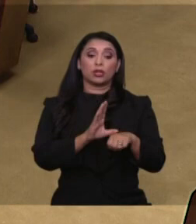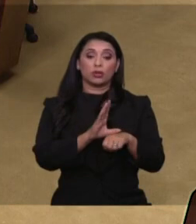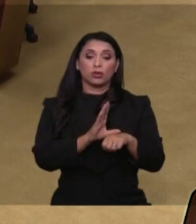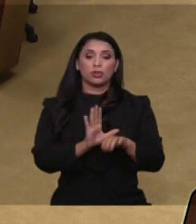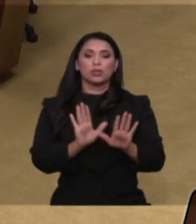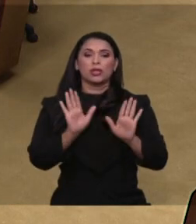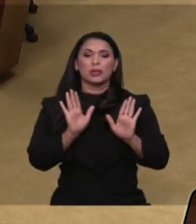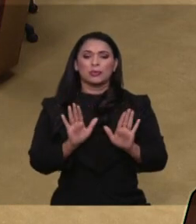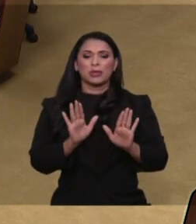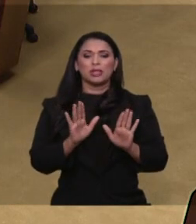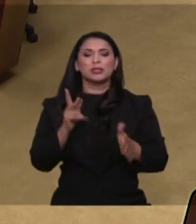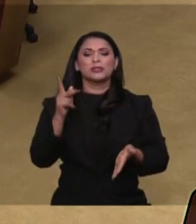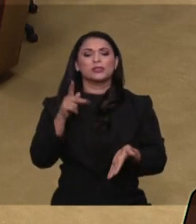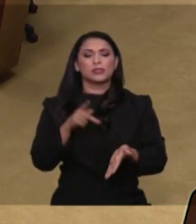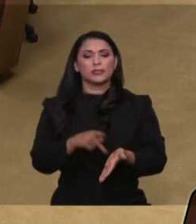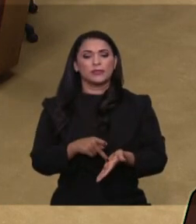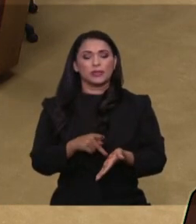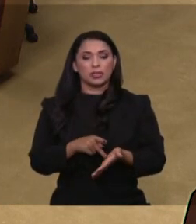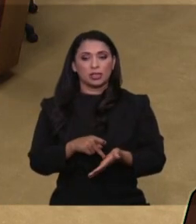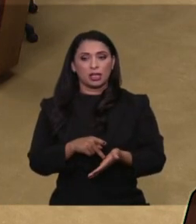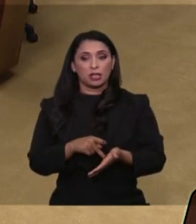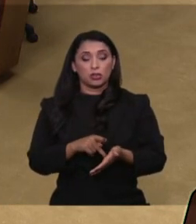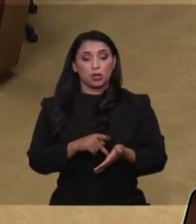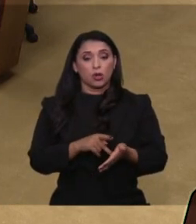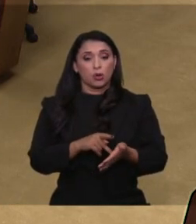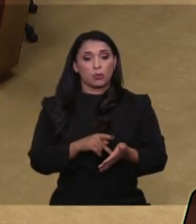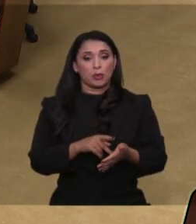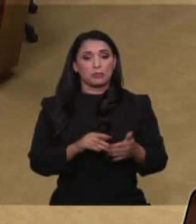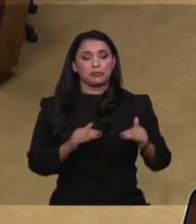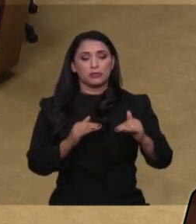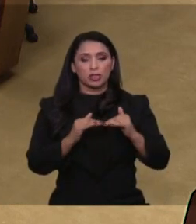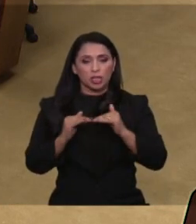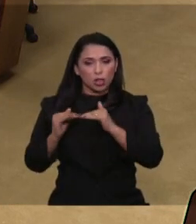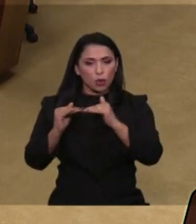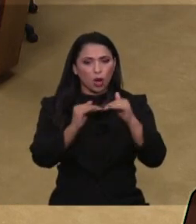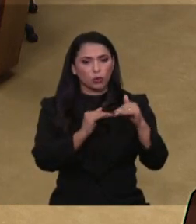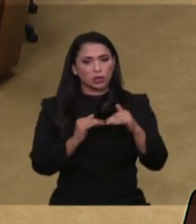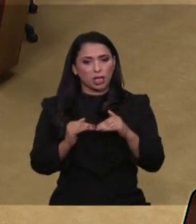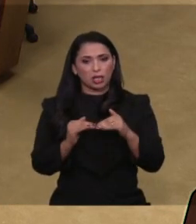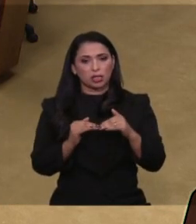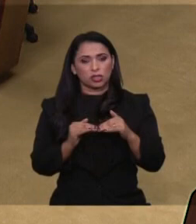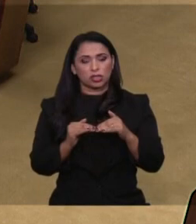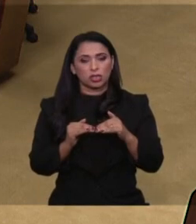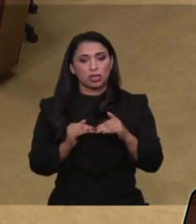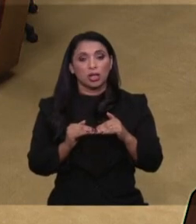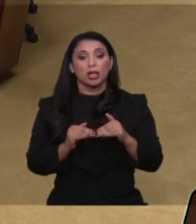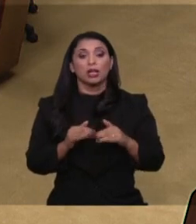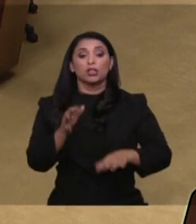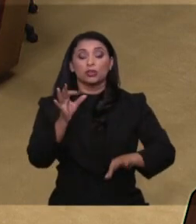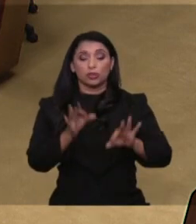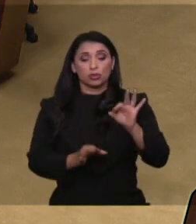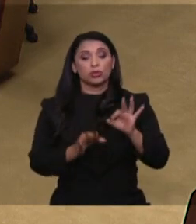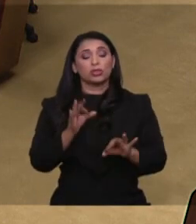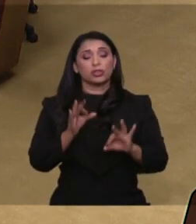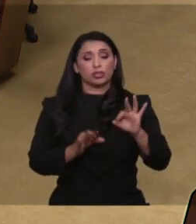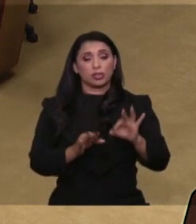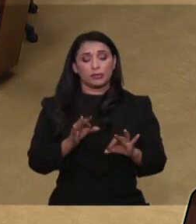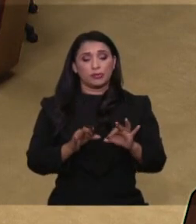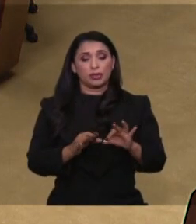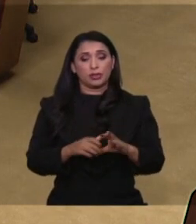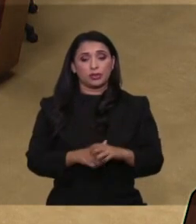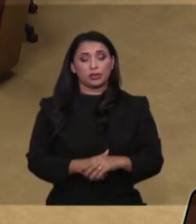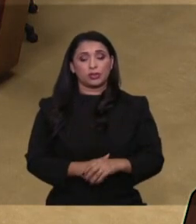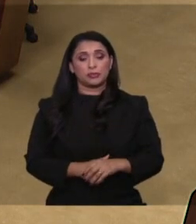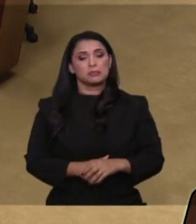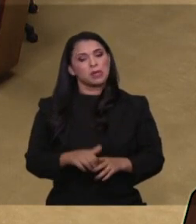de fato uma igualdade na relação jurídica, de fato,